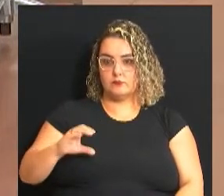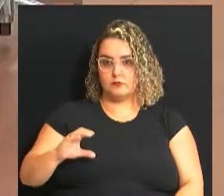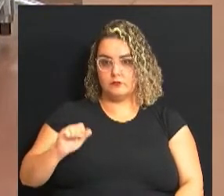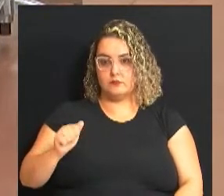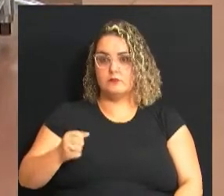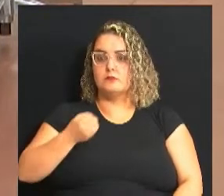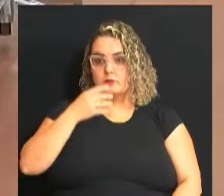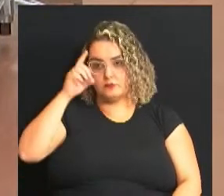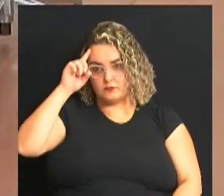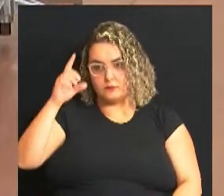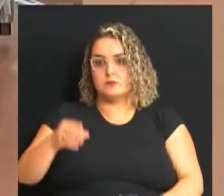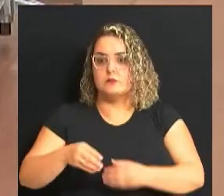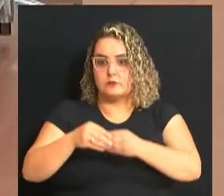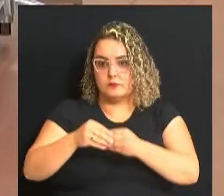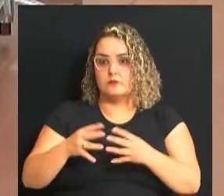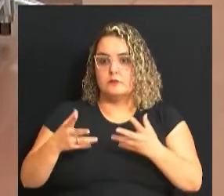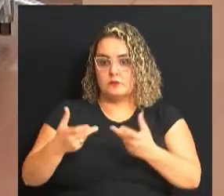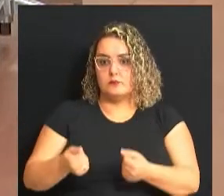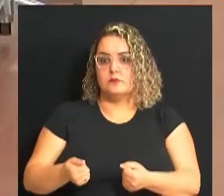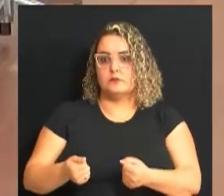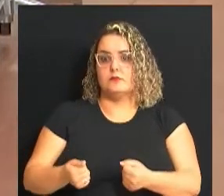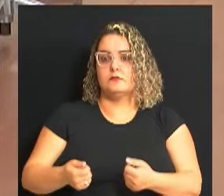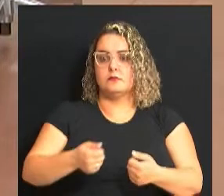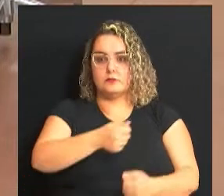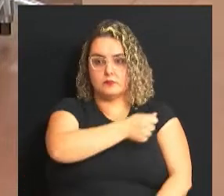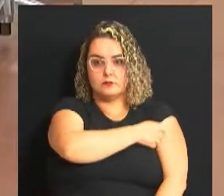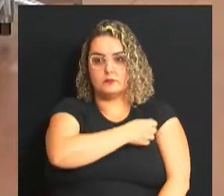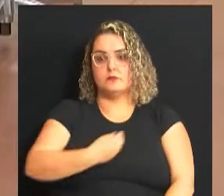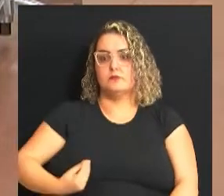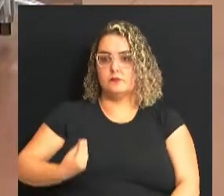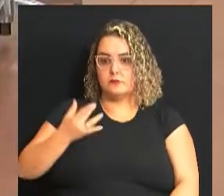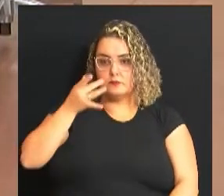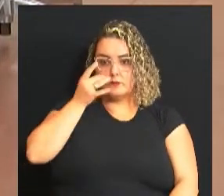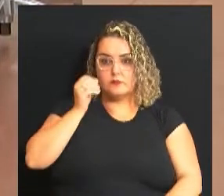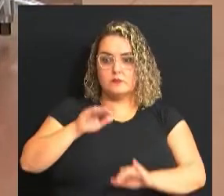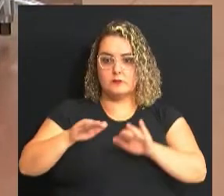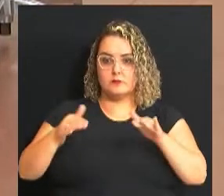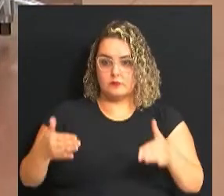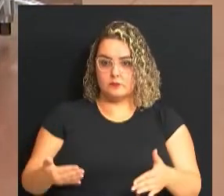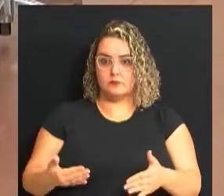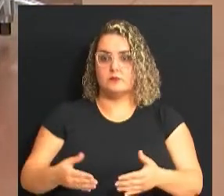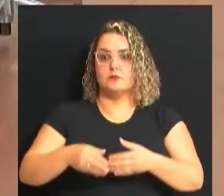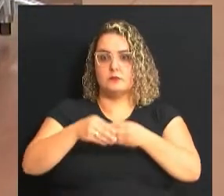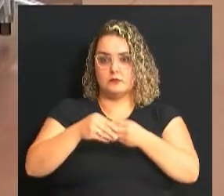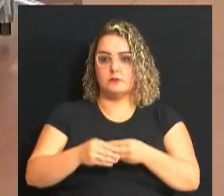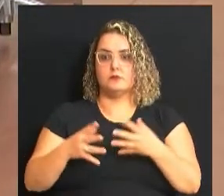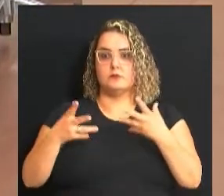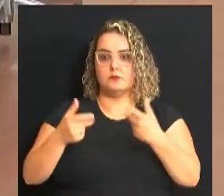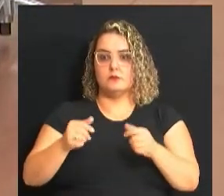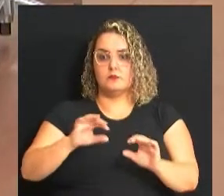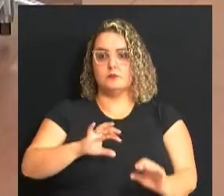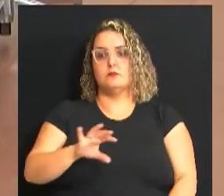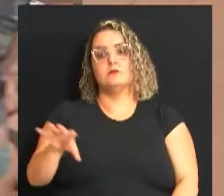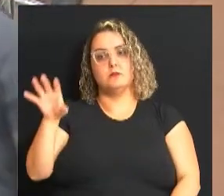Eu cumprimento todas as autoridades presentes aqui na mesa, cumprimento todos que nos